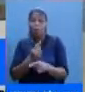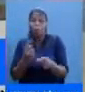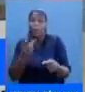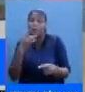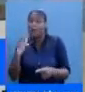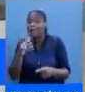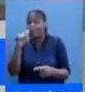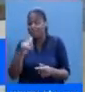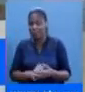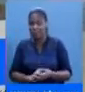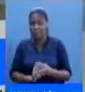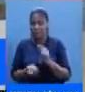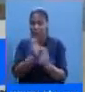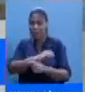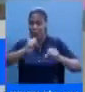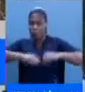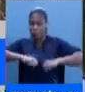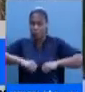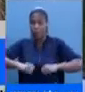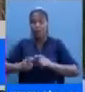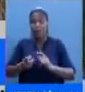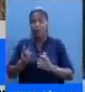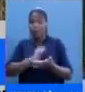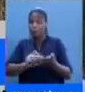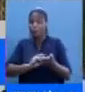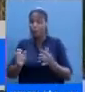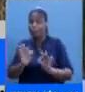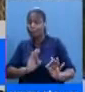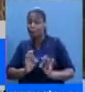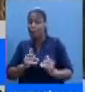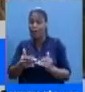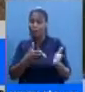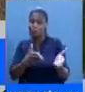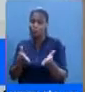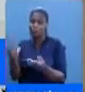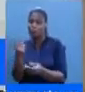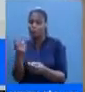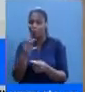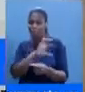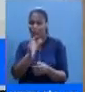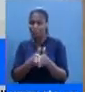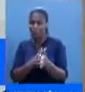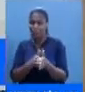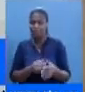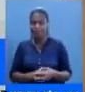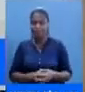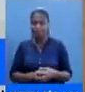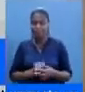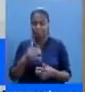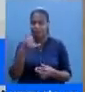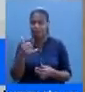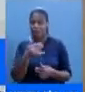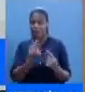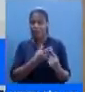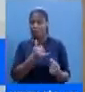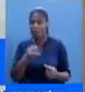A alteração do acordo administrativo agendado vai beneficiar ambas as partes. Foi a partir de 2015 que